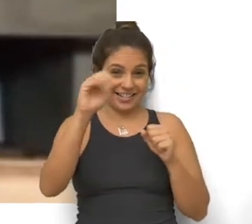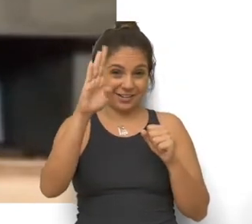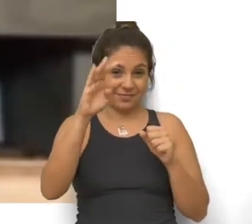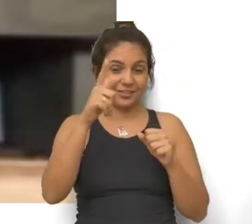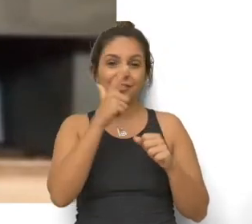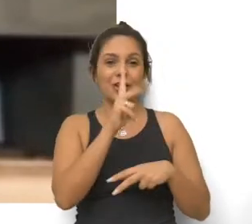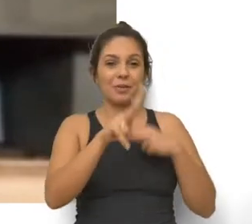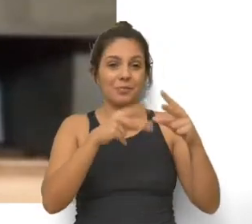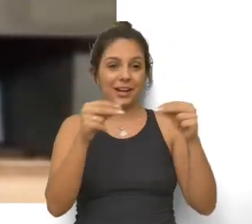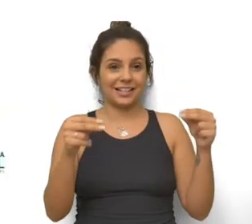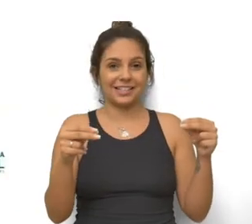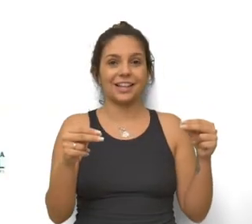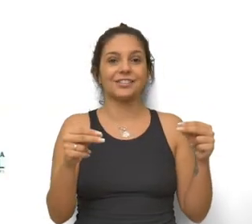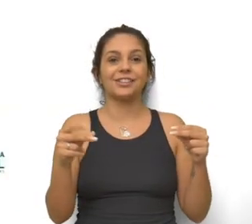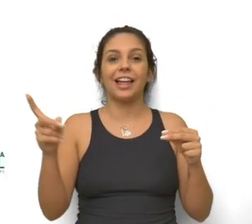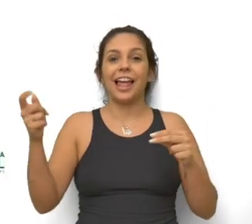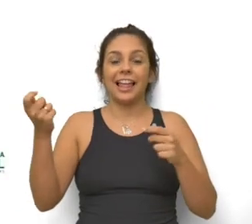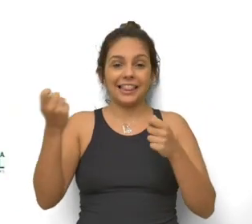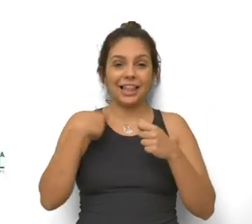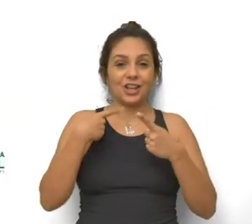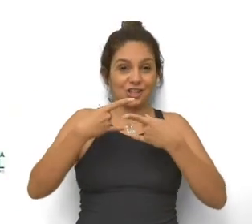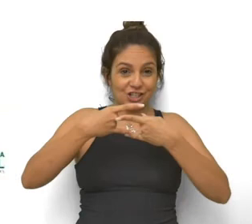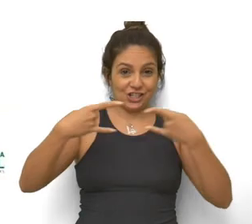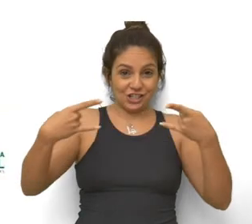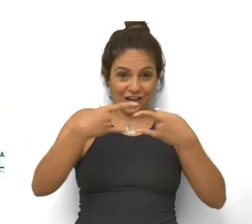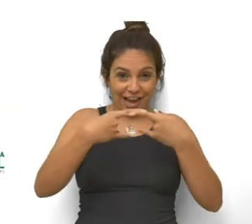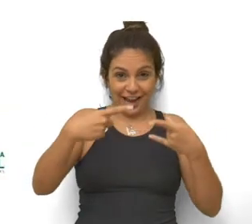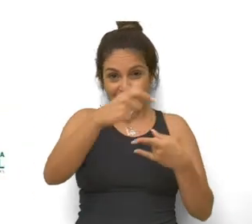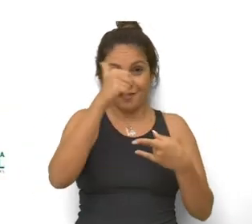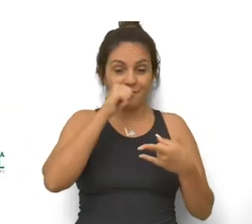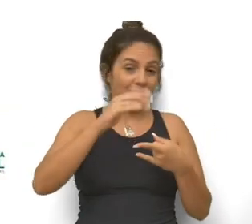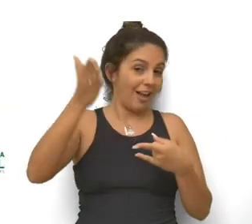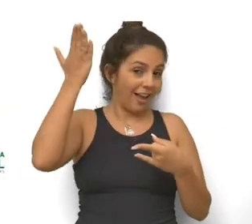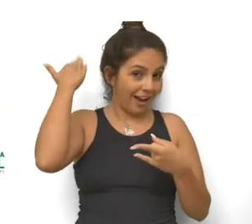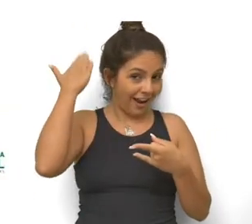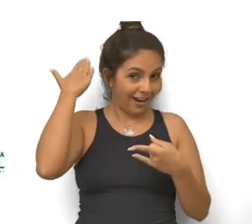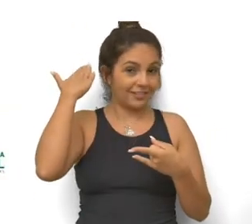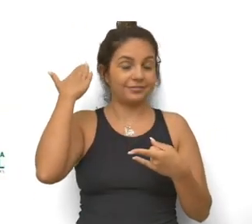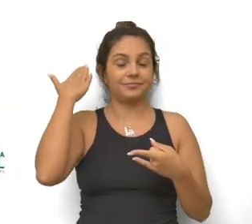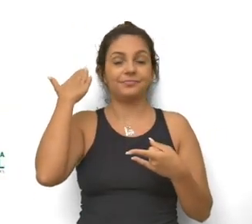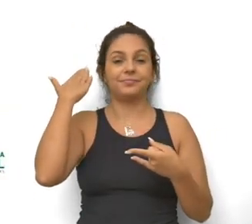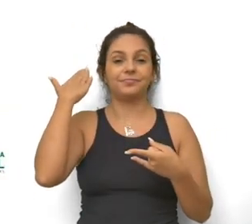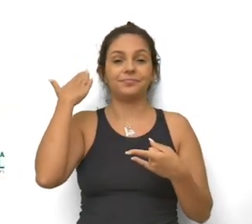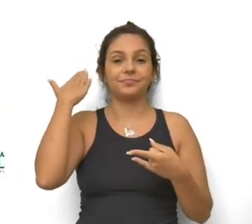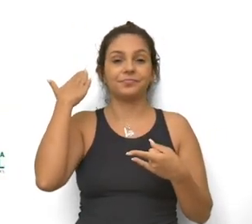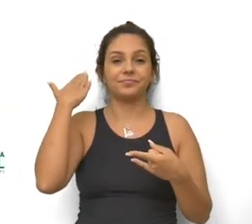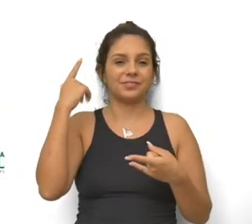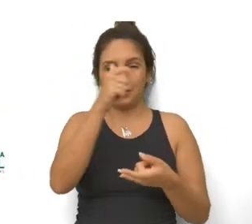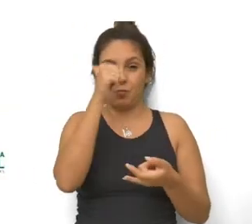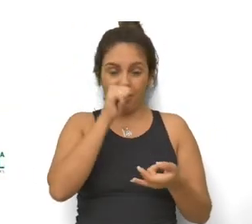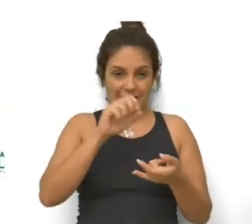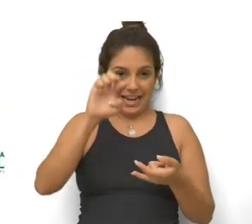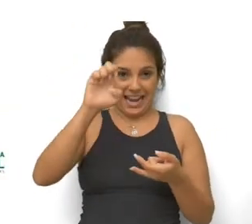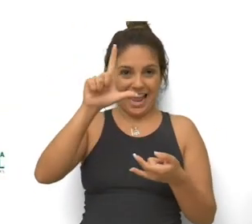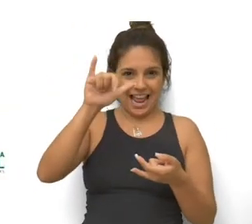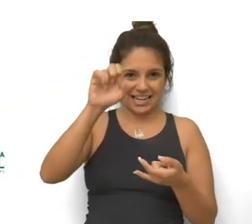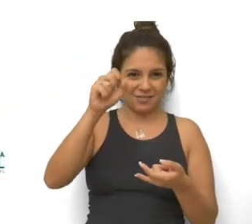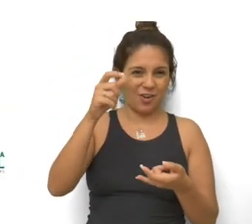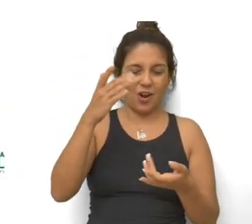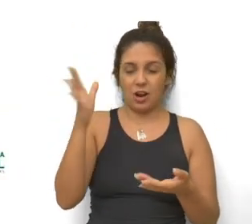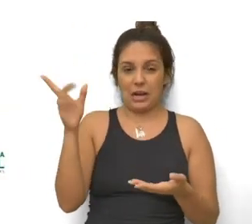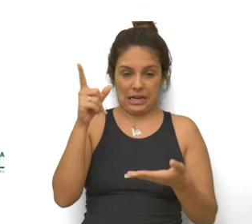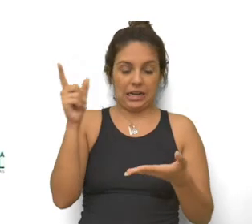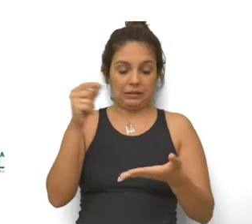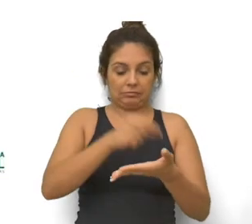Marta? Ganhamos cheques que tinham sido dela. ela detestava que a assinatura dela